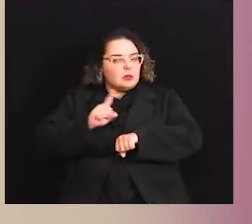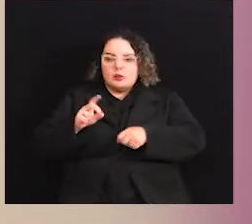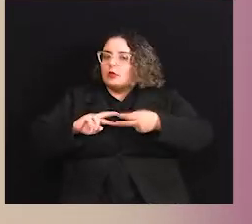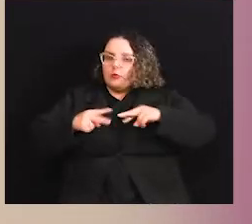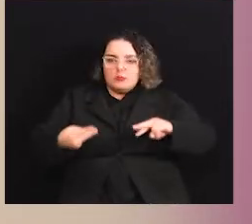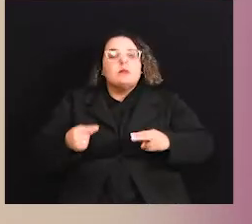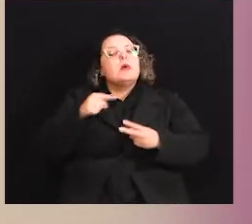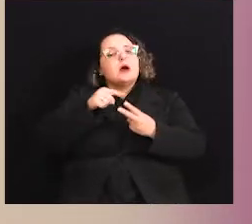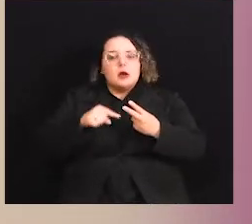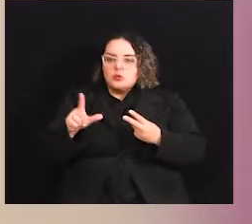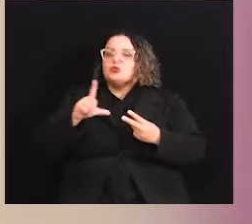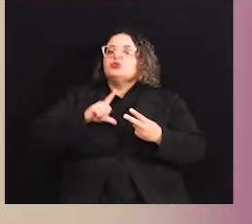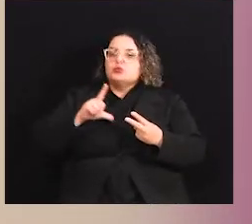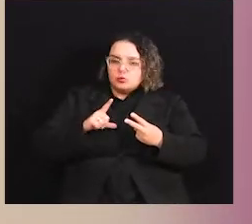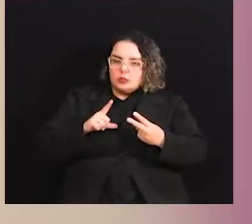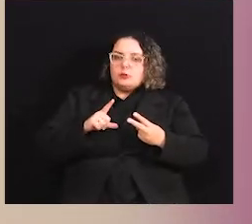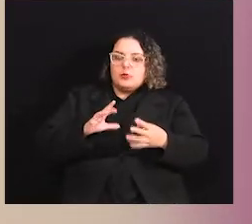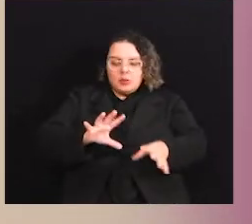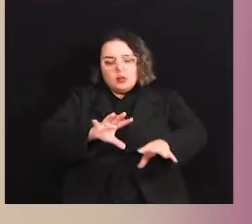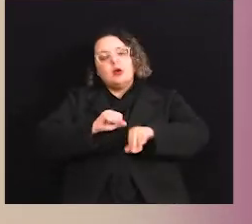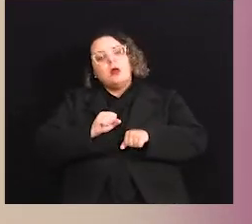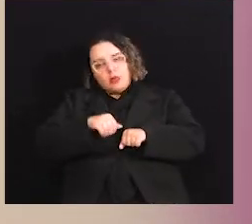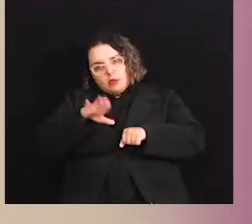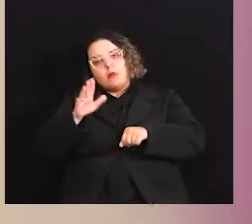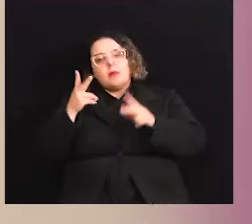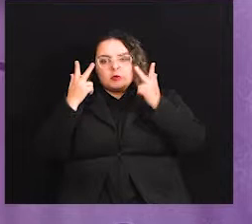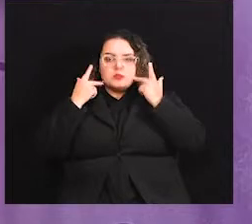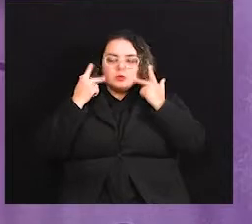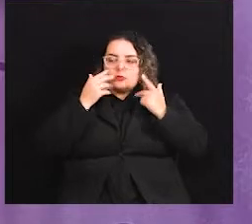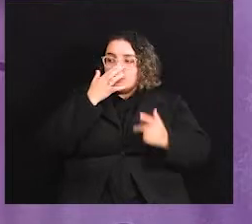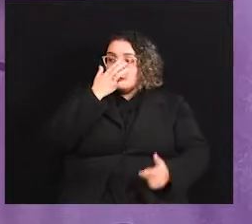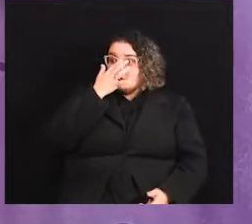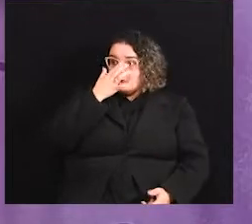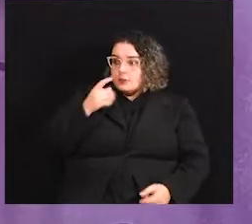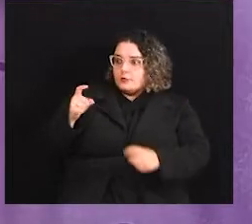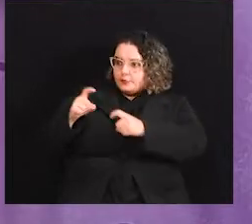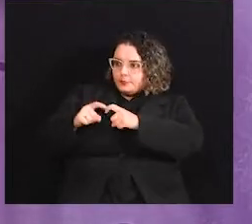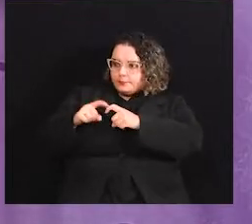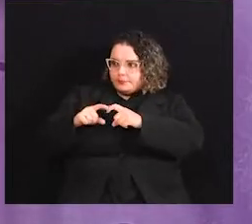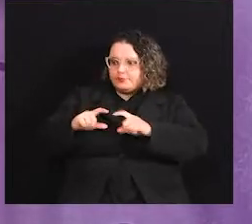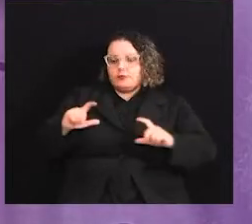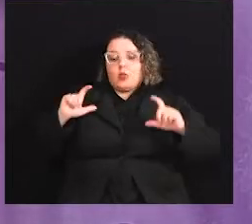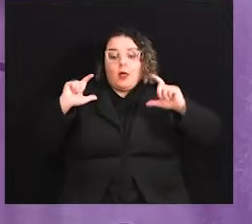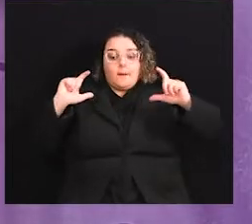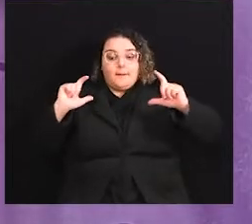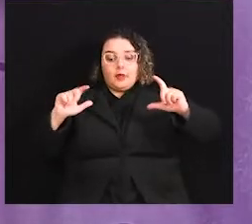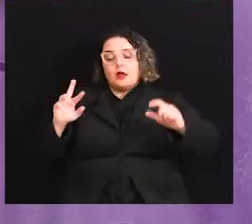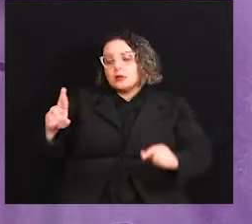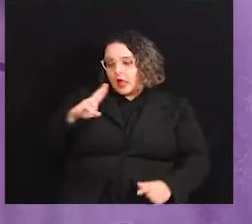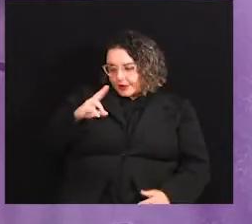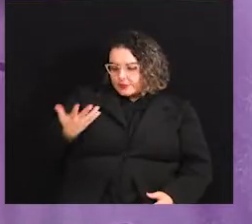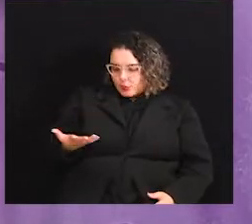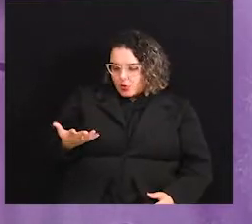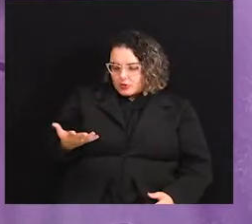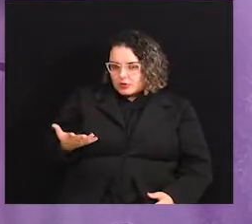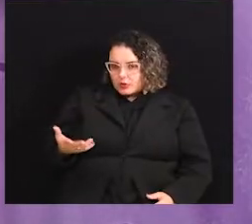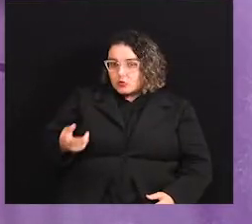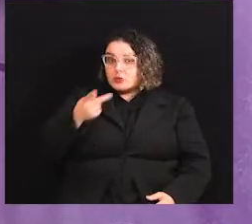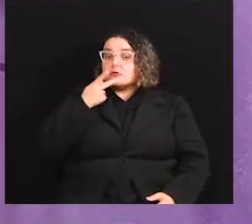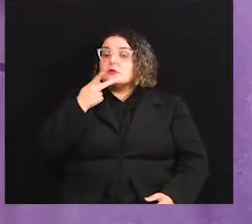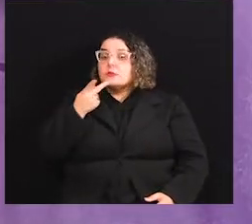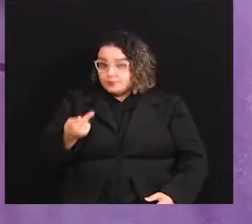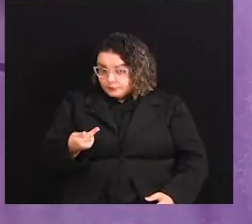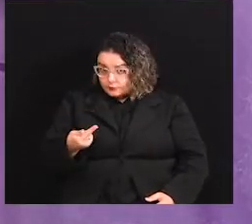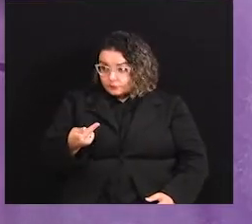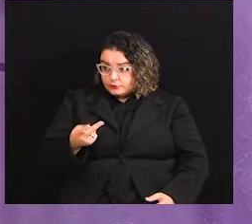as duas existem, mas a adquirida é muito mais comum. Doutora, eu quero abrir um parênteses aí na sua resposta. A gente está falando